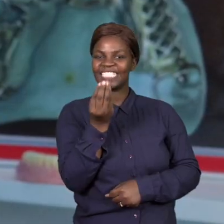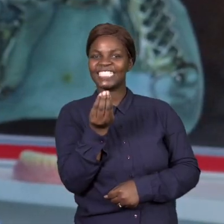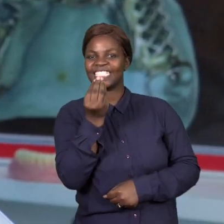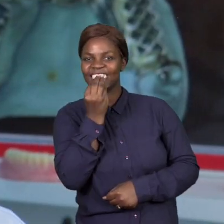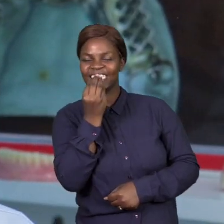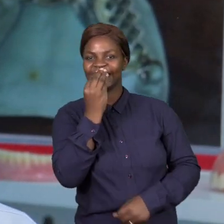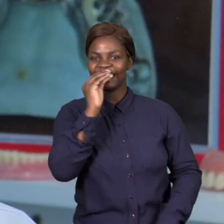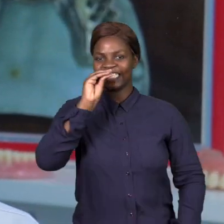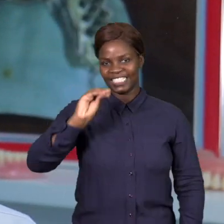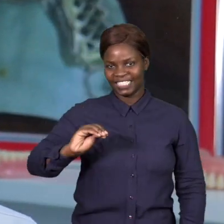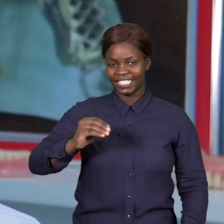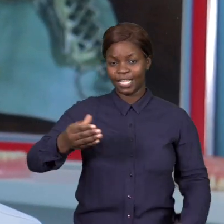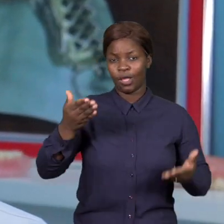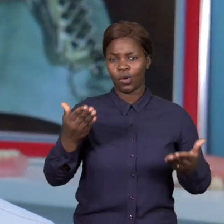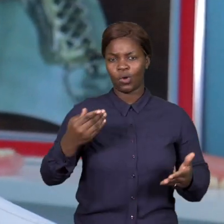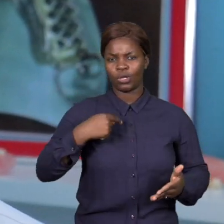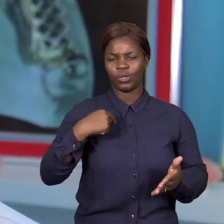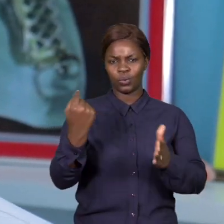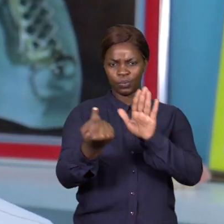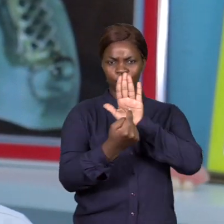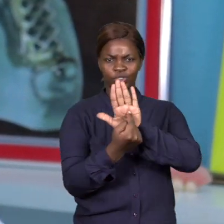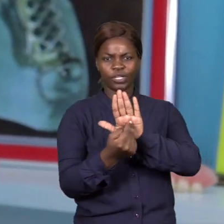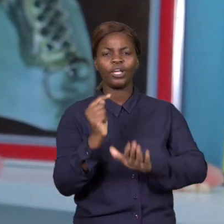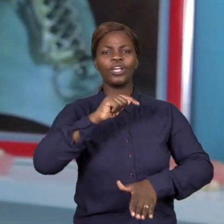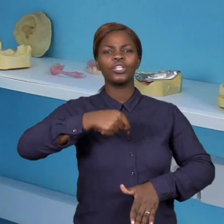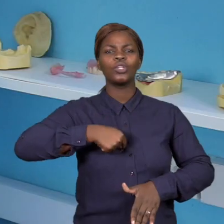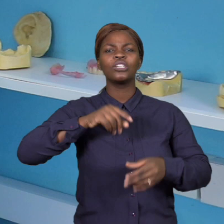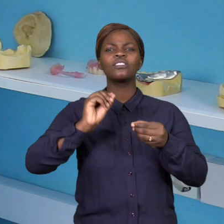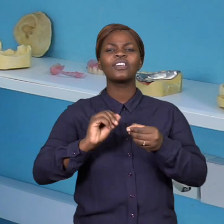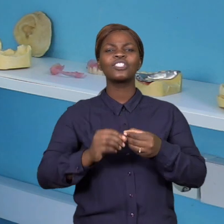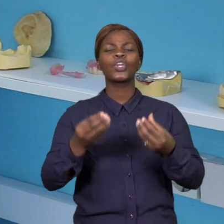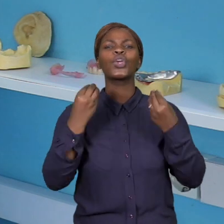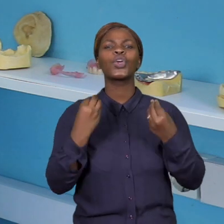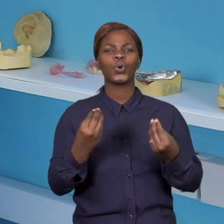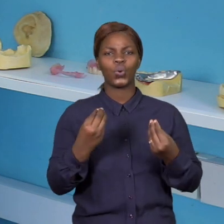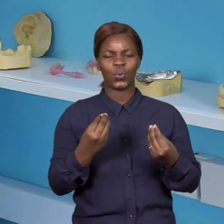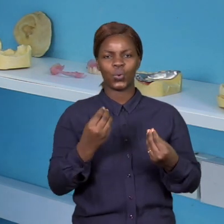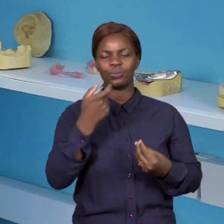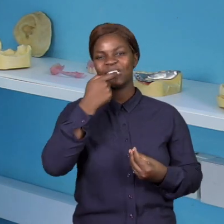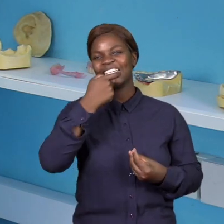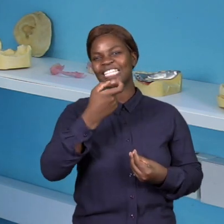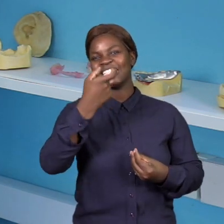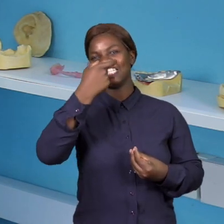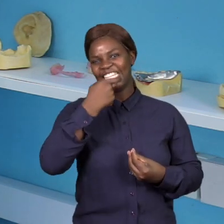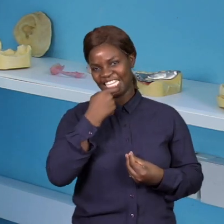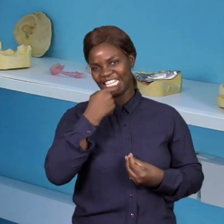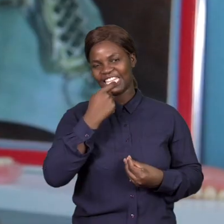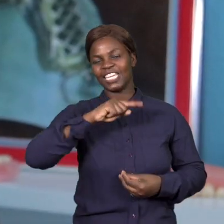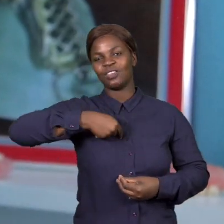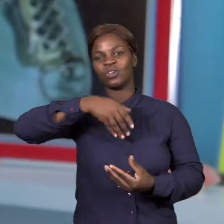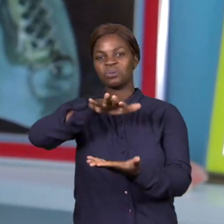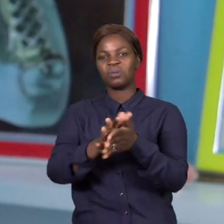mostrar o tipo de próteses que fazemos ou confeccionamos que são feitas dentro dos laboratórios de